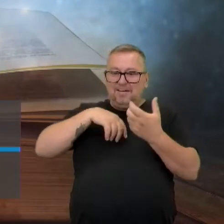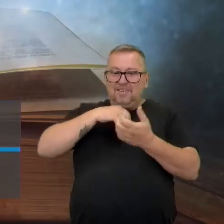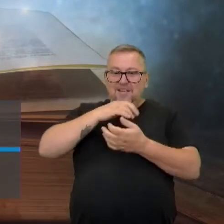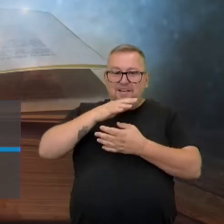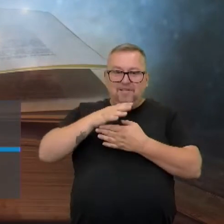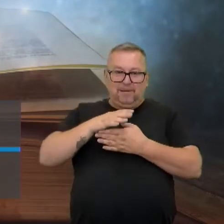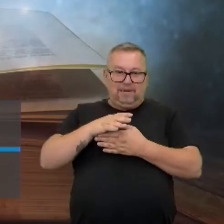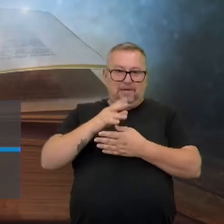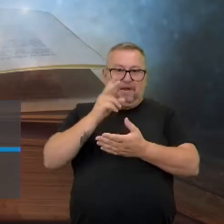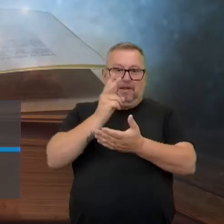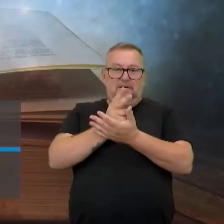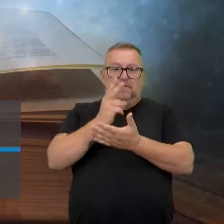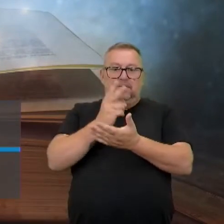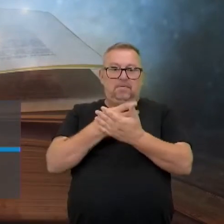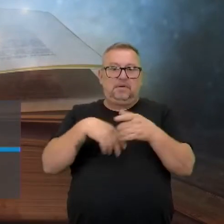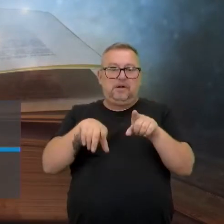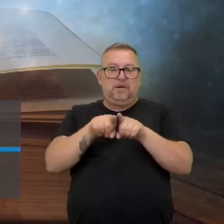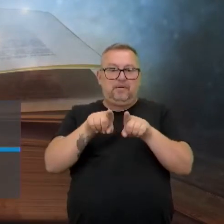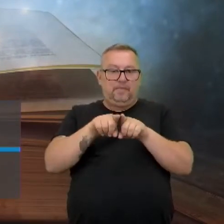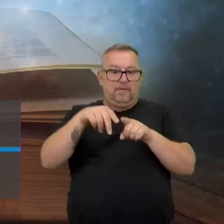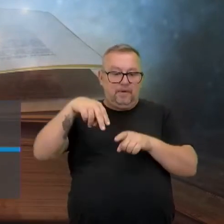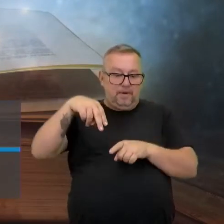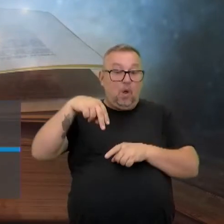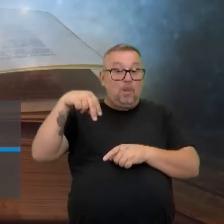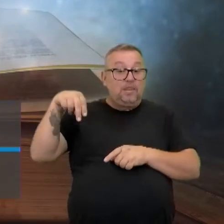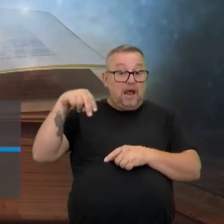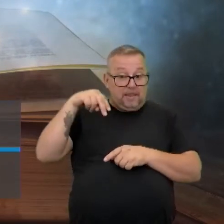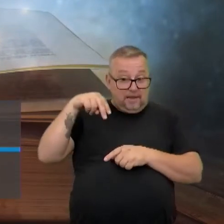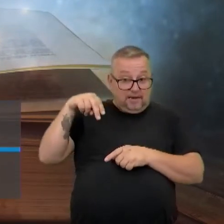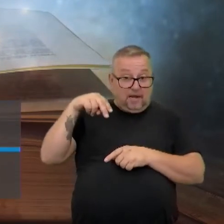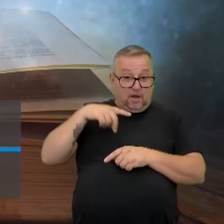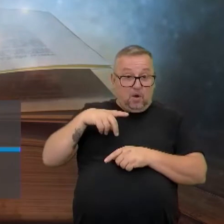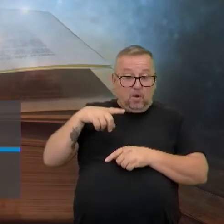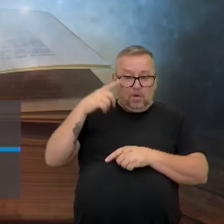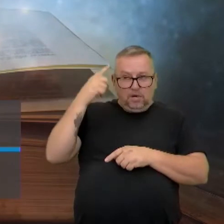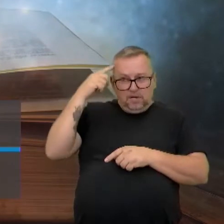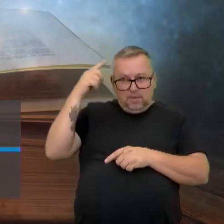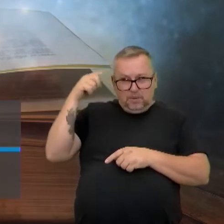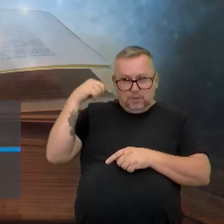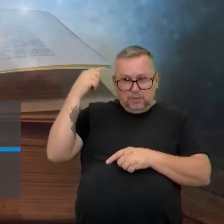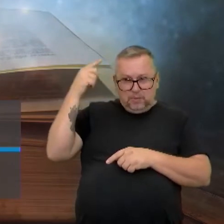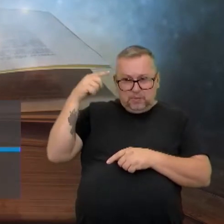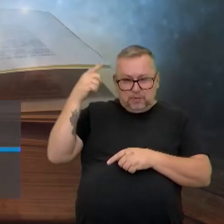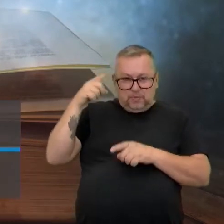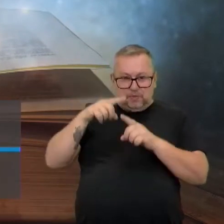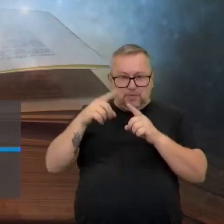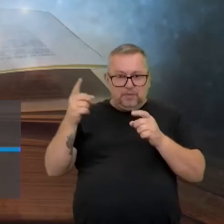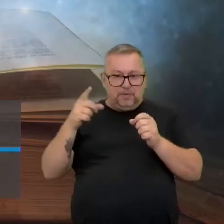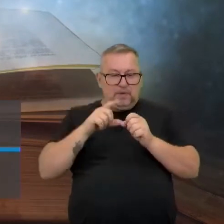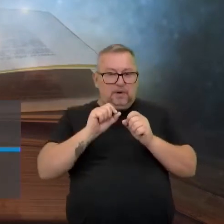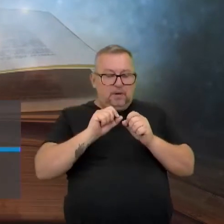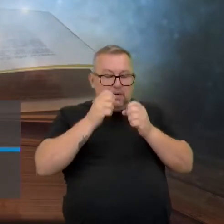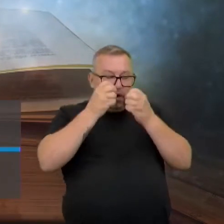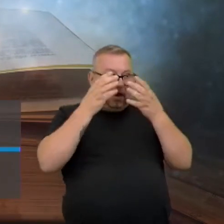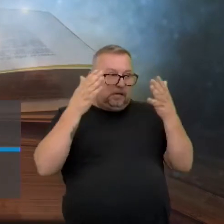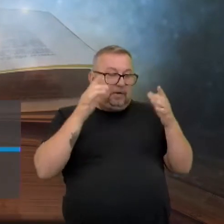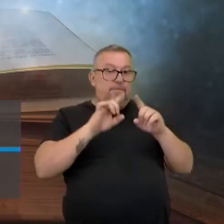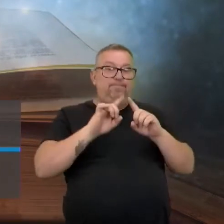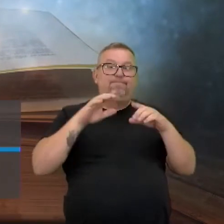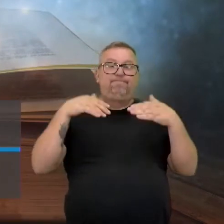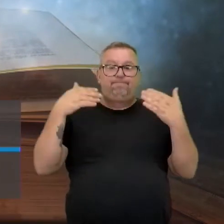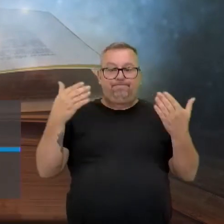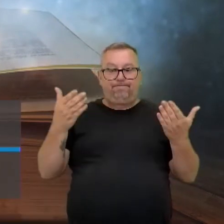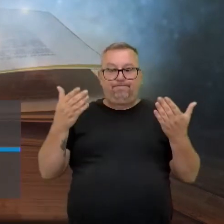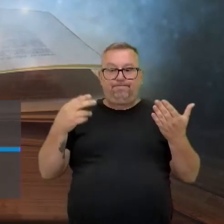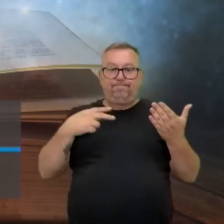mesmo tempo que Natanael ele percebia que estava enlouquecendo, ao mesmo tempo ele voltava para a clareza. Enfim, eu não vou